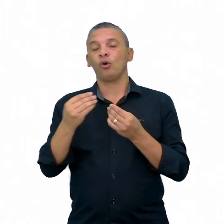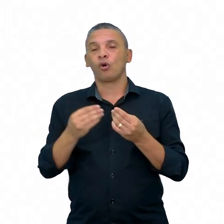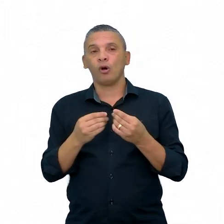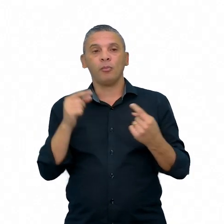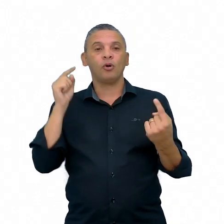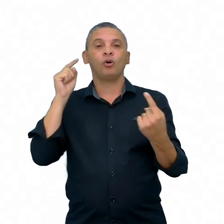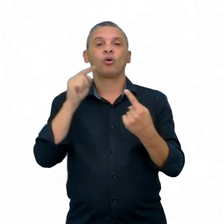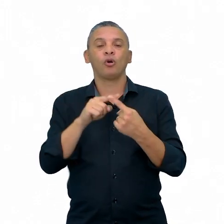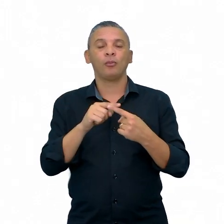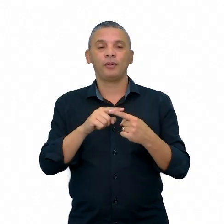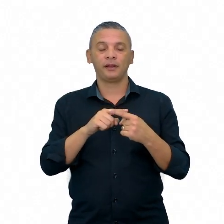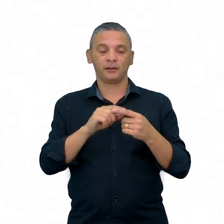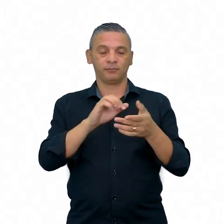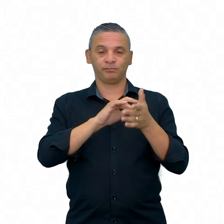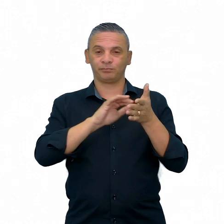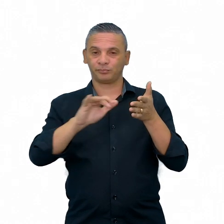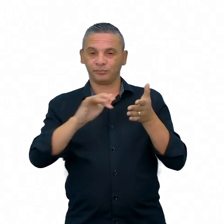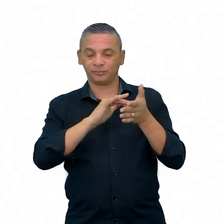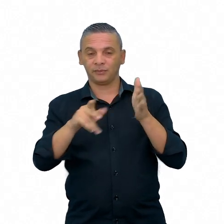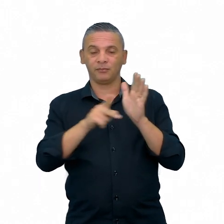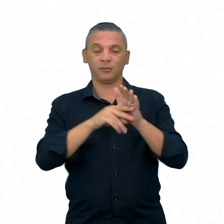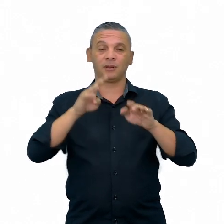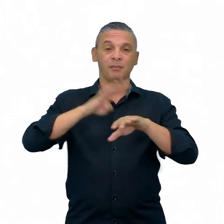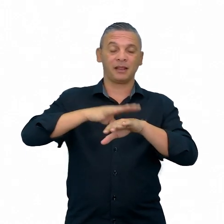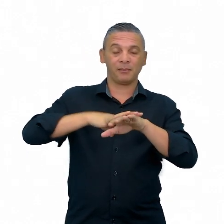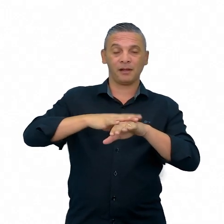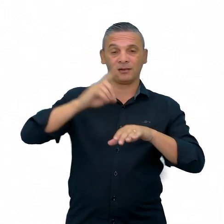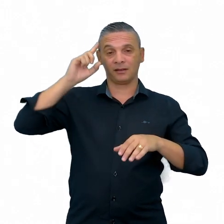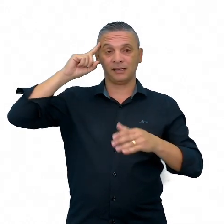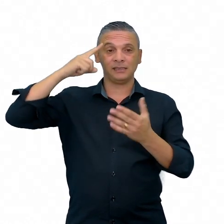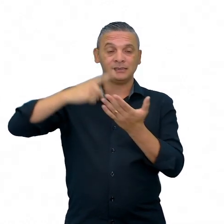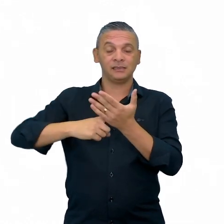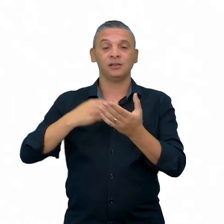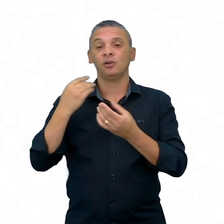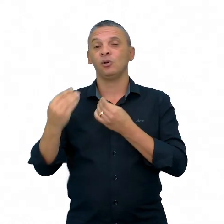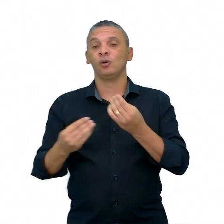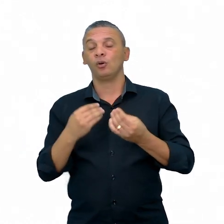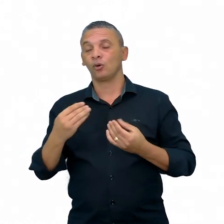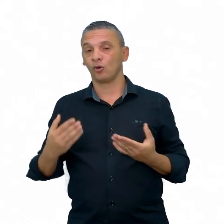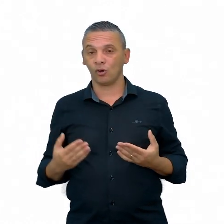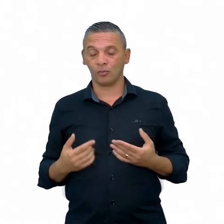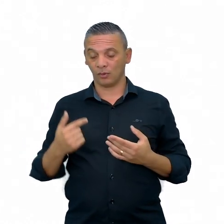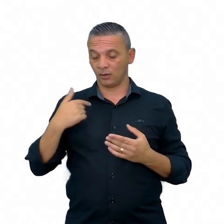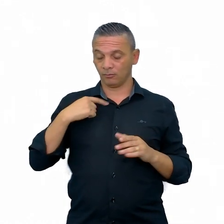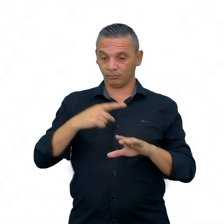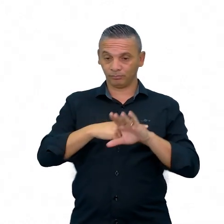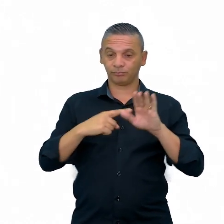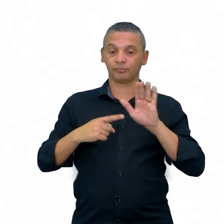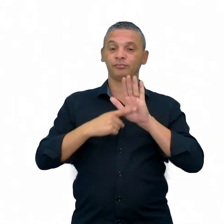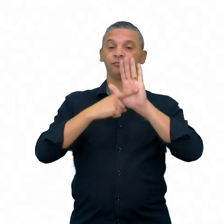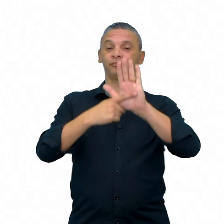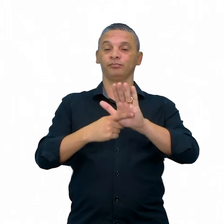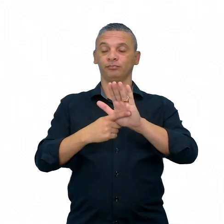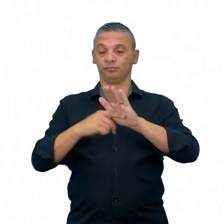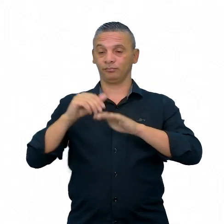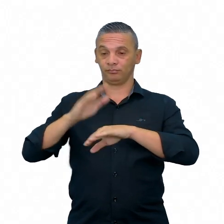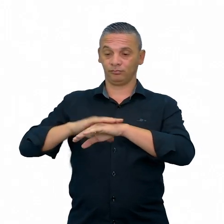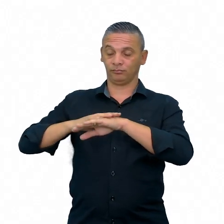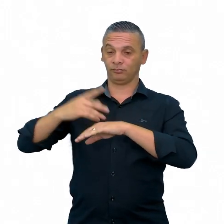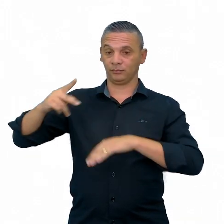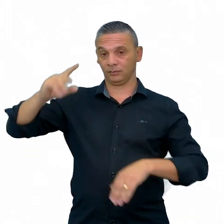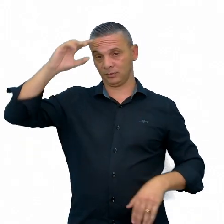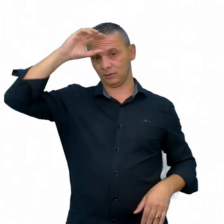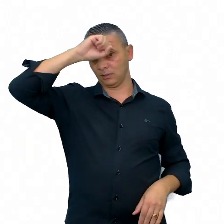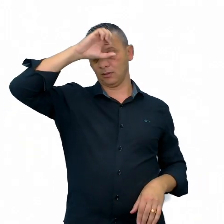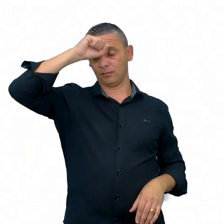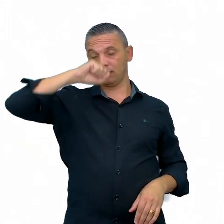ao letramento matemático, à tomada de decisão, a esse aluno autônomo e protagonista também de sua aprendizagem.